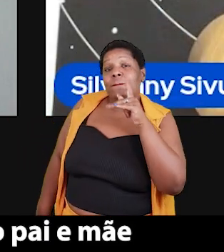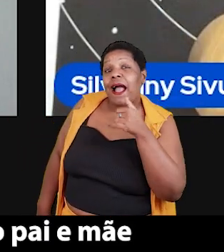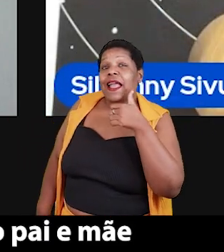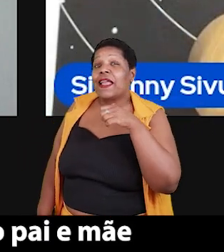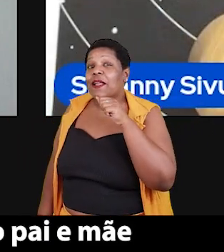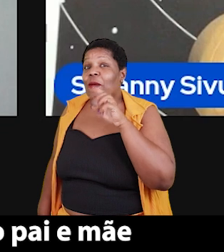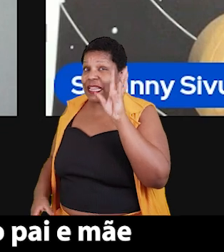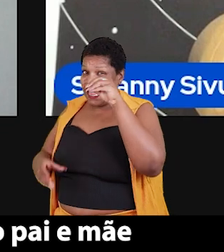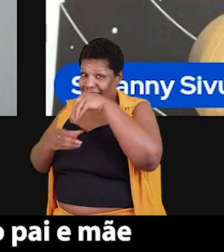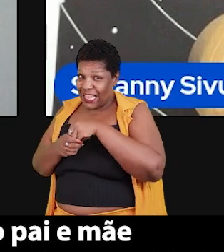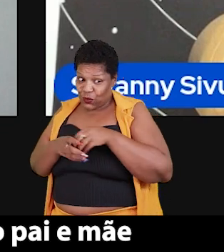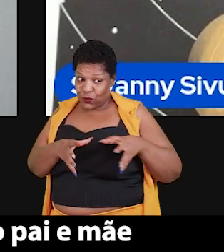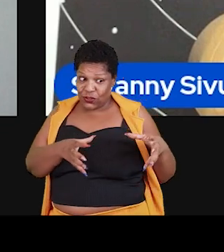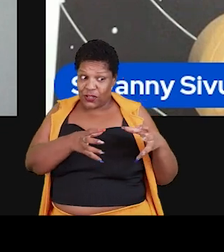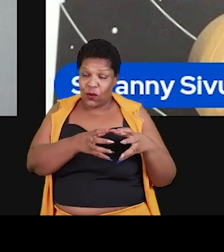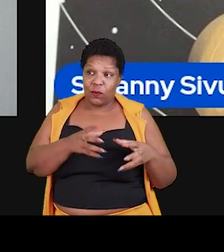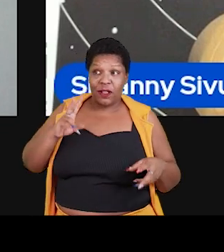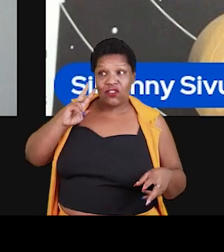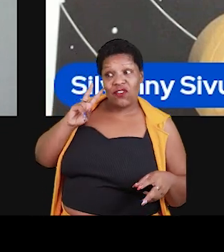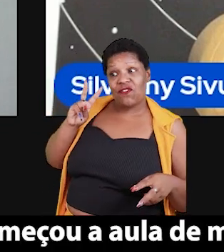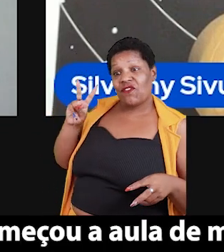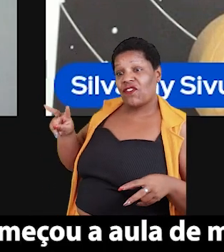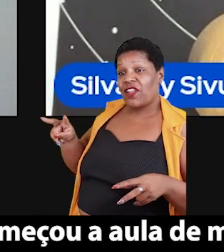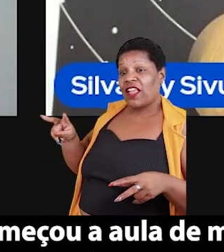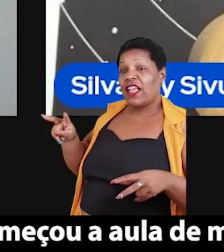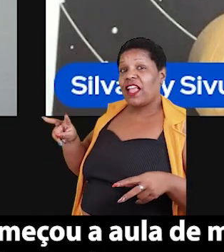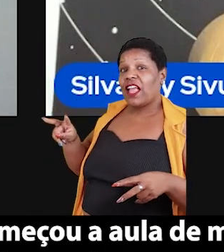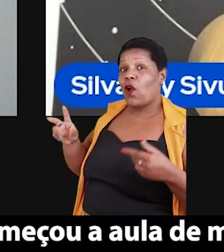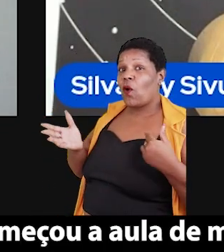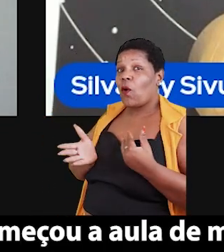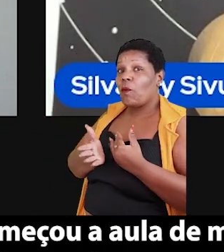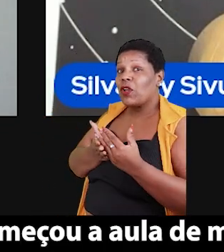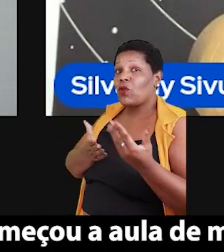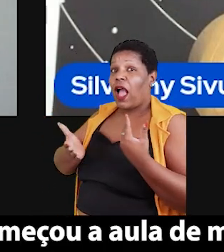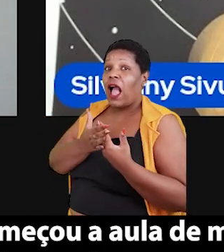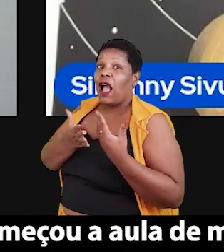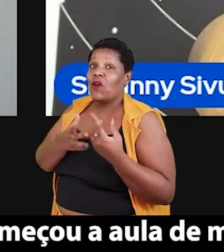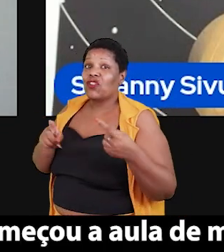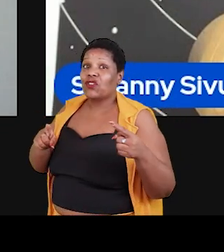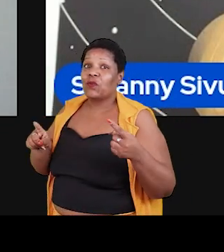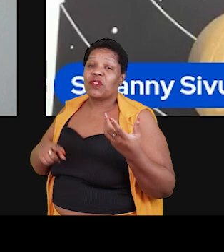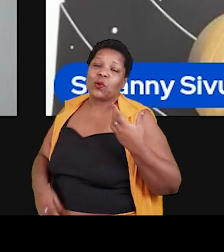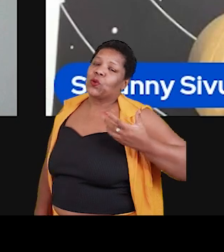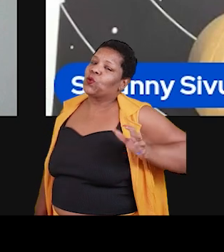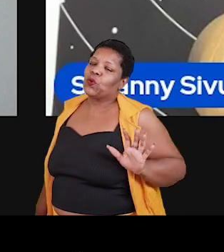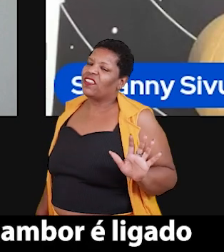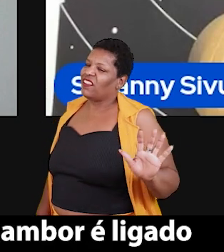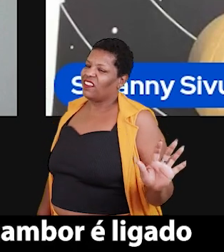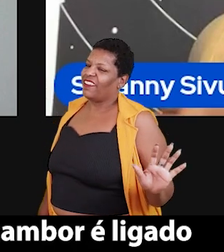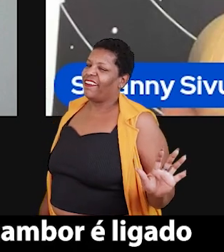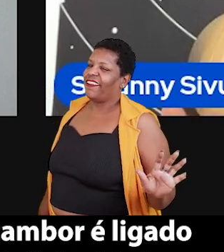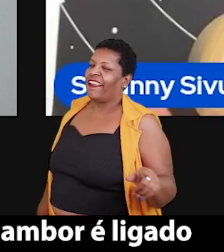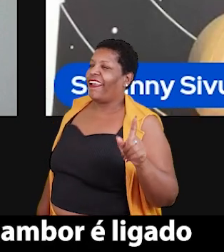que está lá dentro daquela comunidade, eles, quando a gente começou a aula de música, eles não queriam. Por quê?